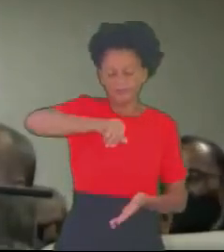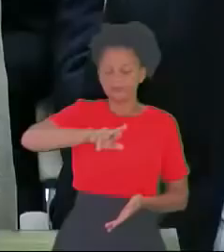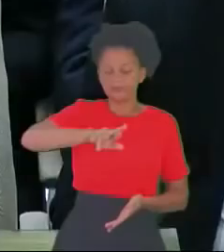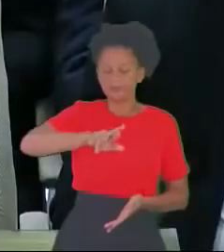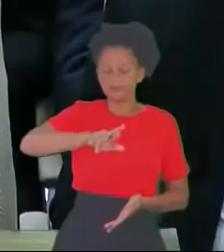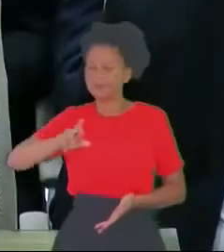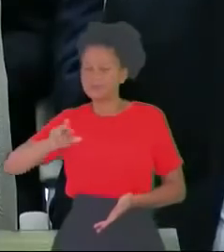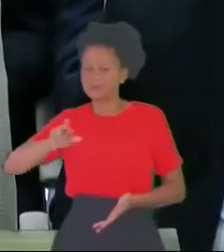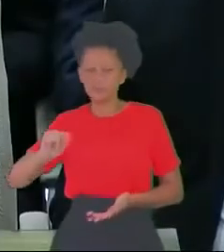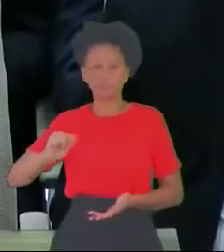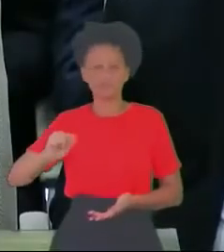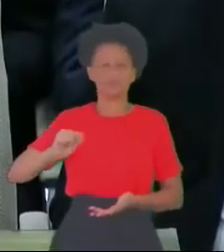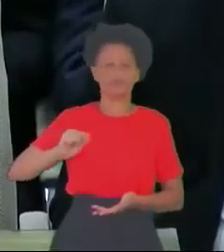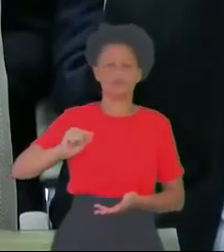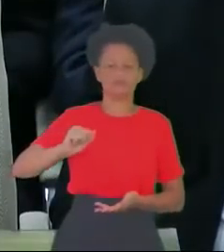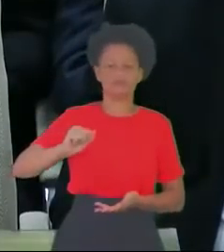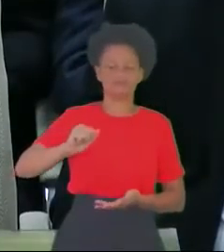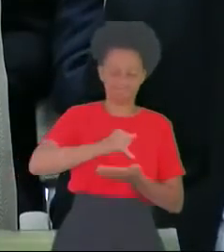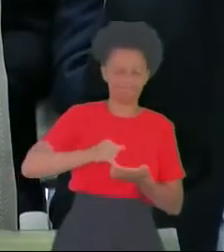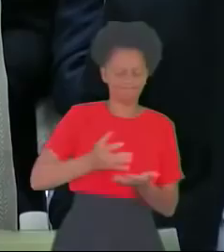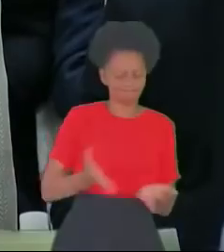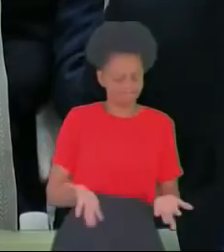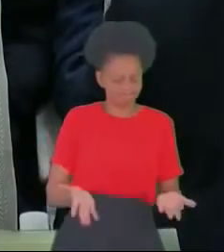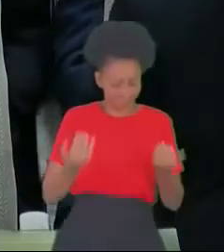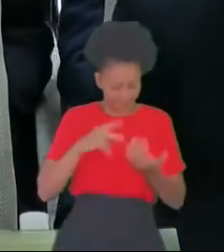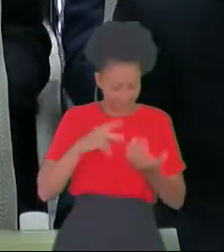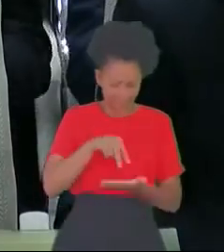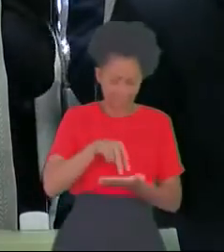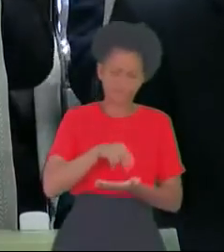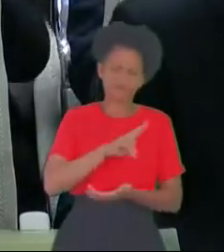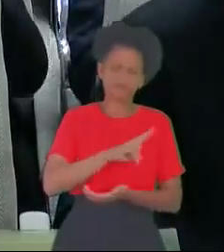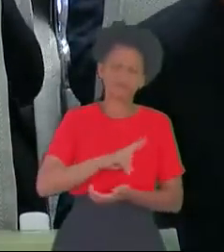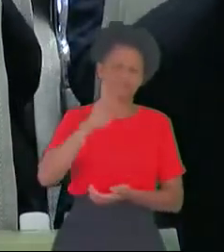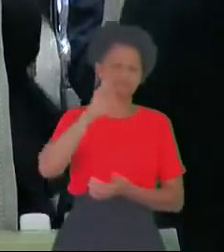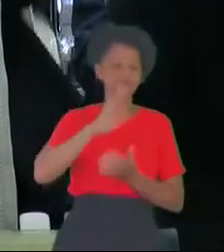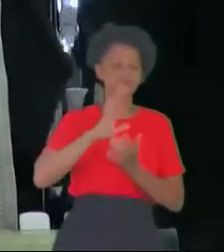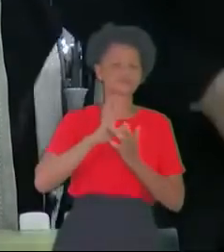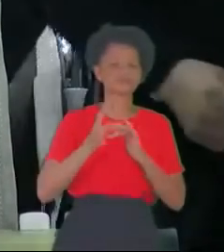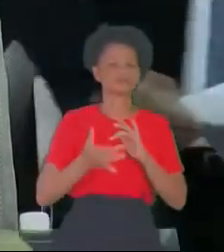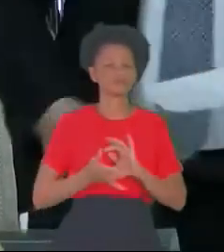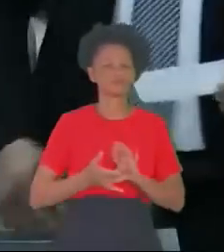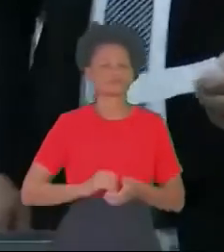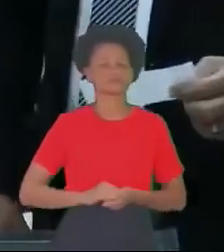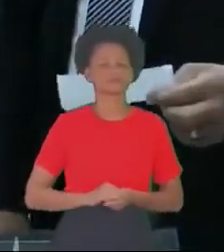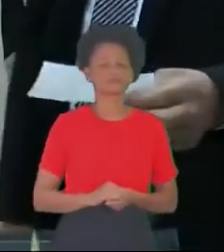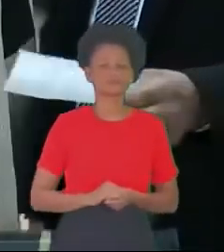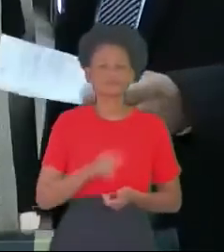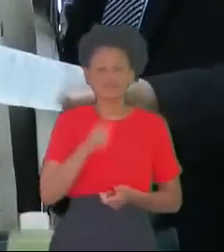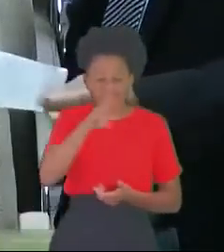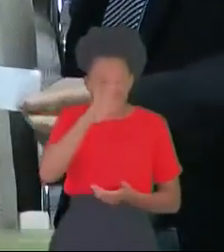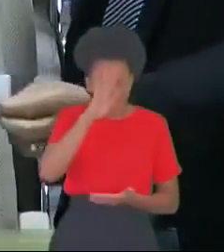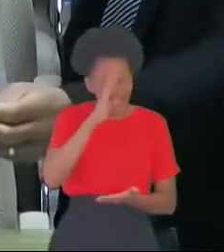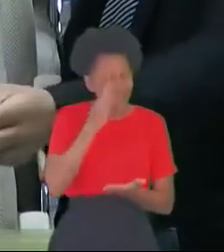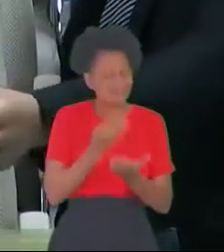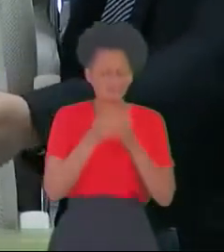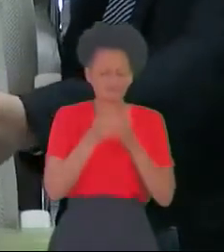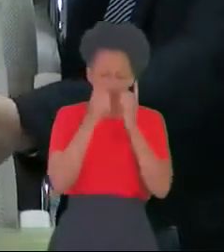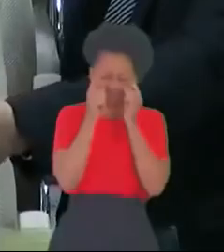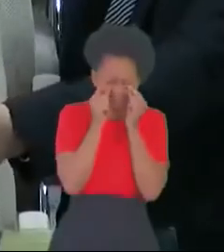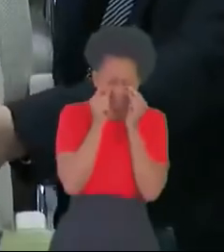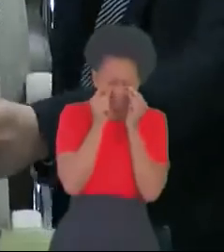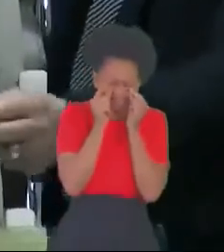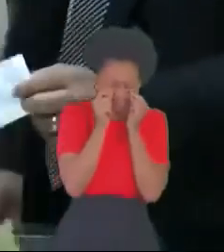Azeite de mirra. Vamos nos colocar de pé em nome do Senhor Jesus. Quem acredita, fecha teus olhos. Quem